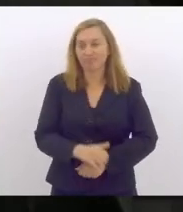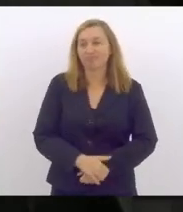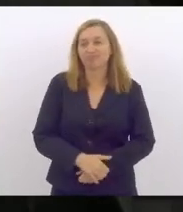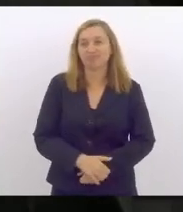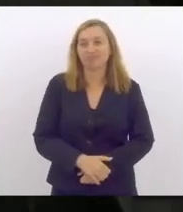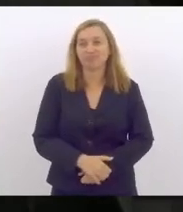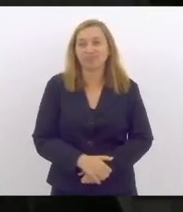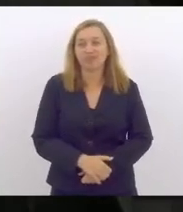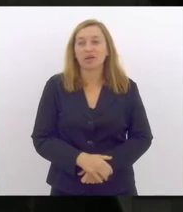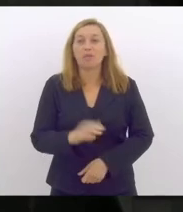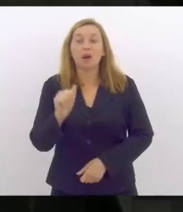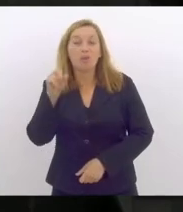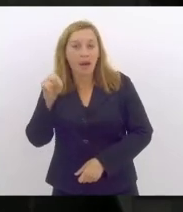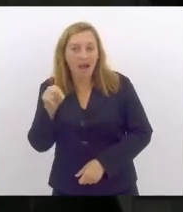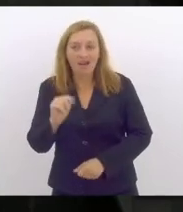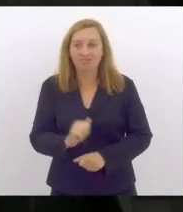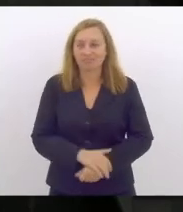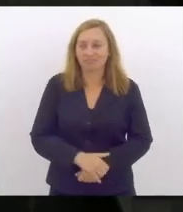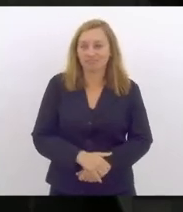E o baobá,